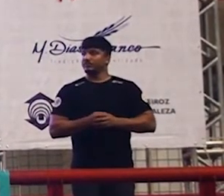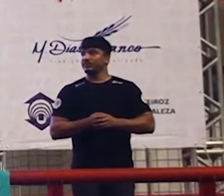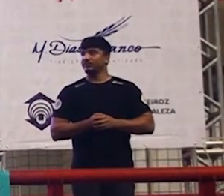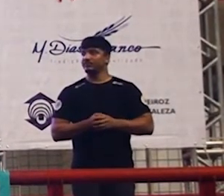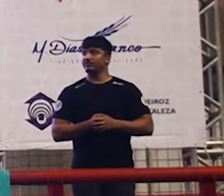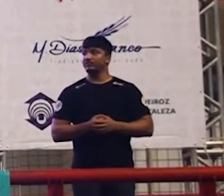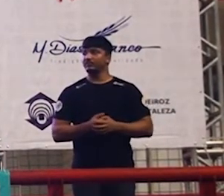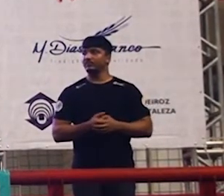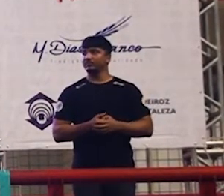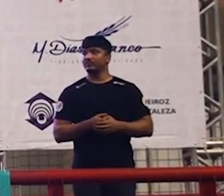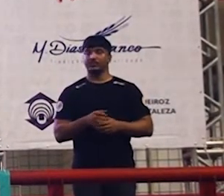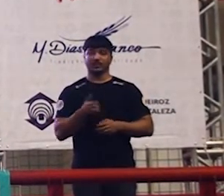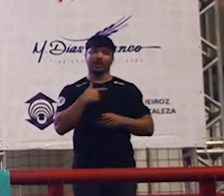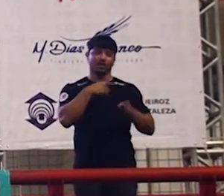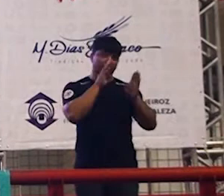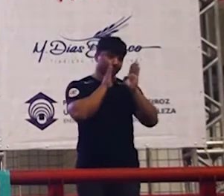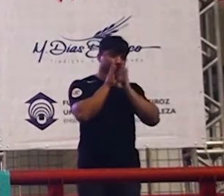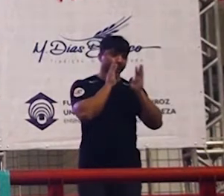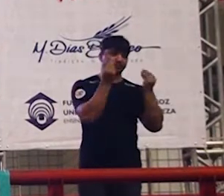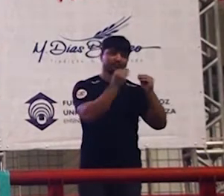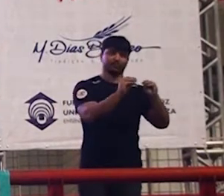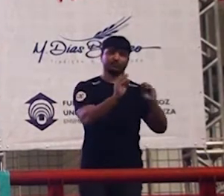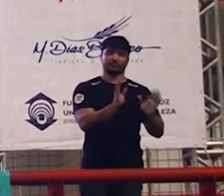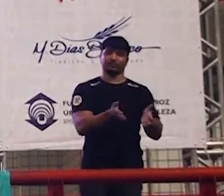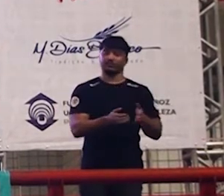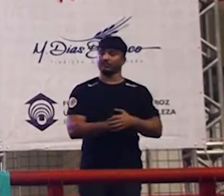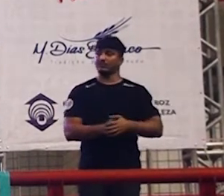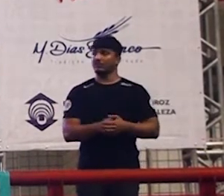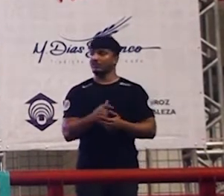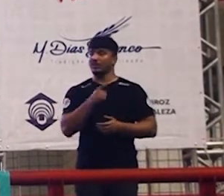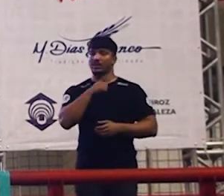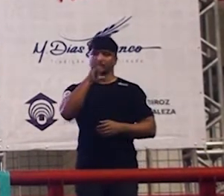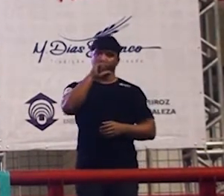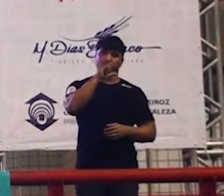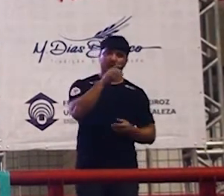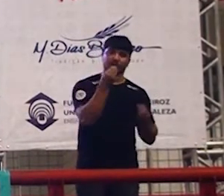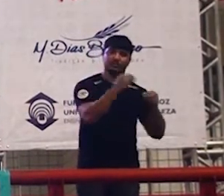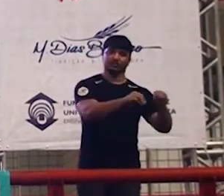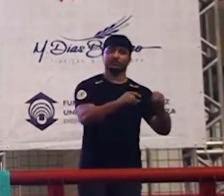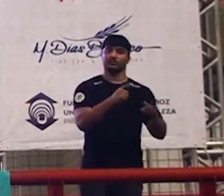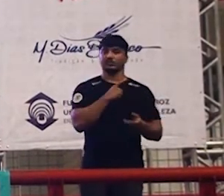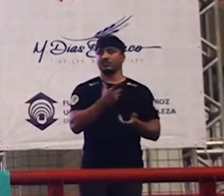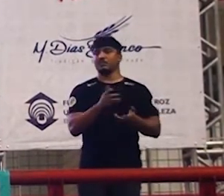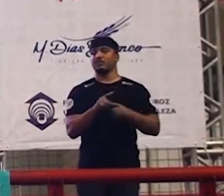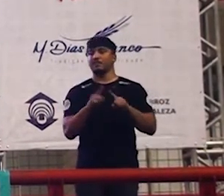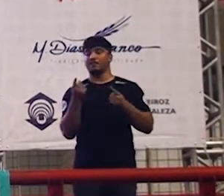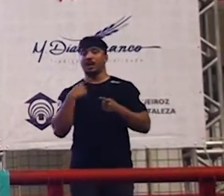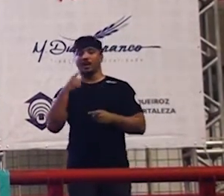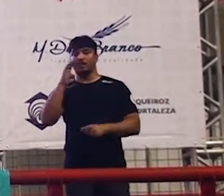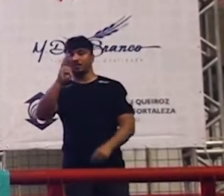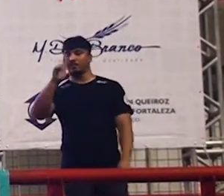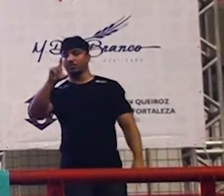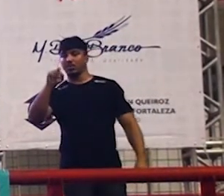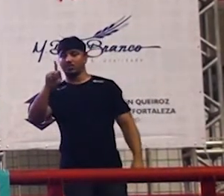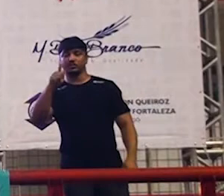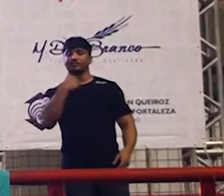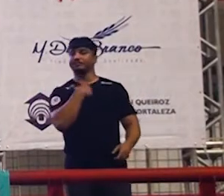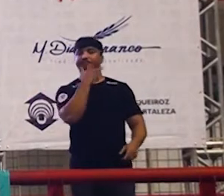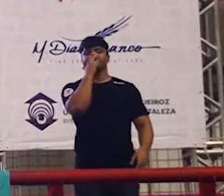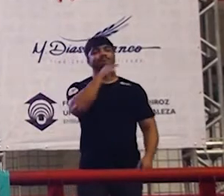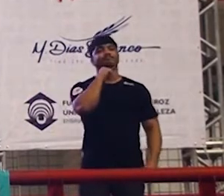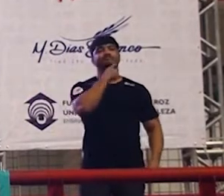Num blog não, a gente faz isso no Facebook, né? A gente faz isso no Instagram. Mas o blog não pegou como diário